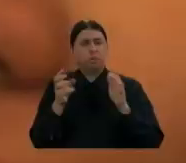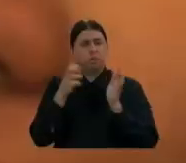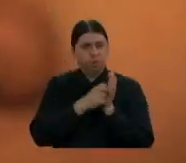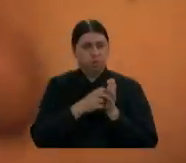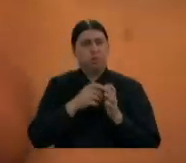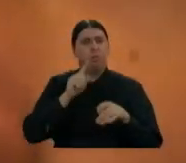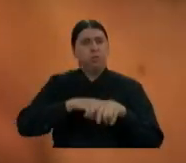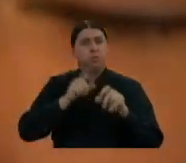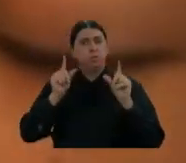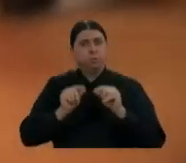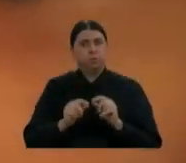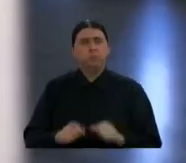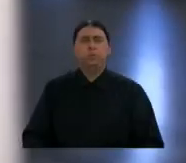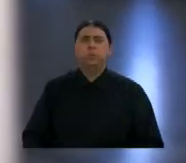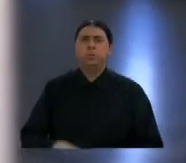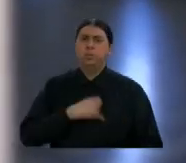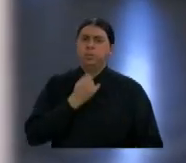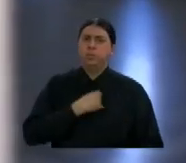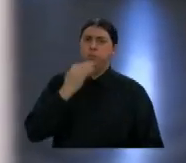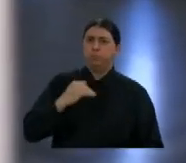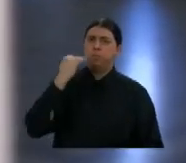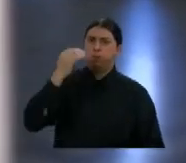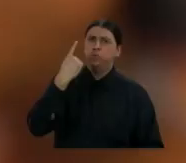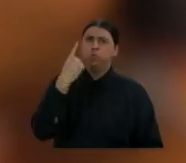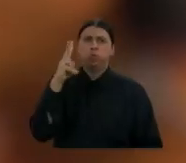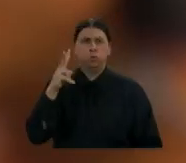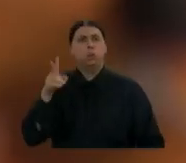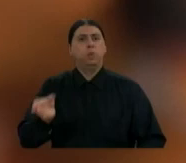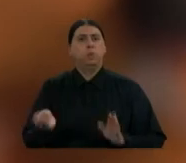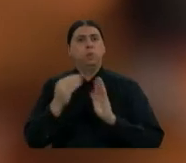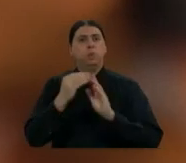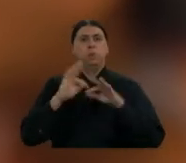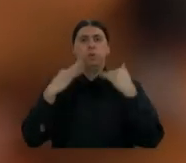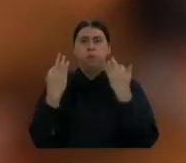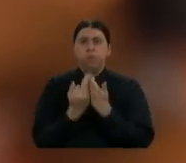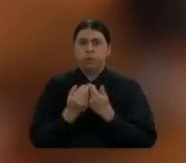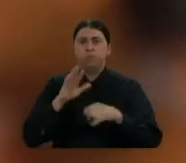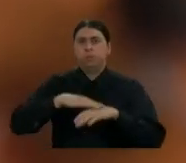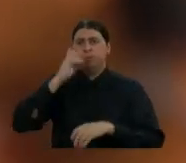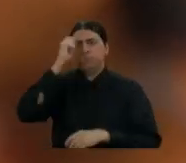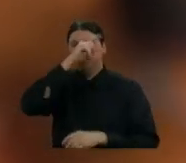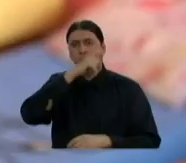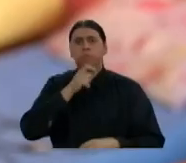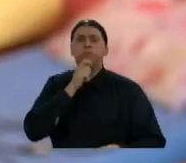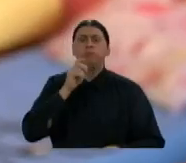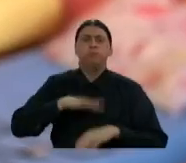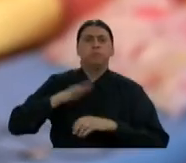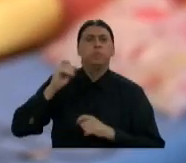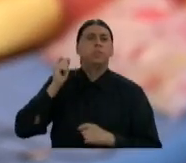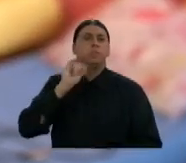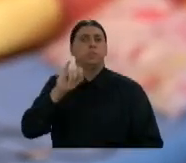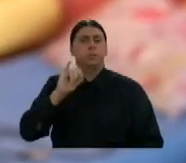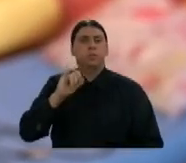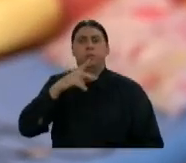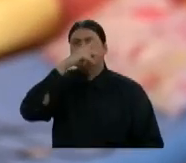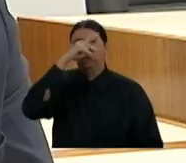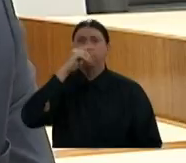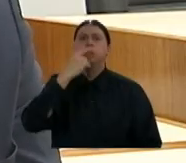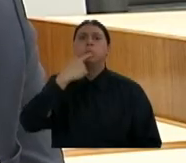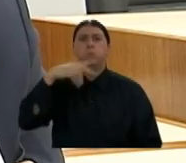se acima de 12 anos a colocação em uma família se torna mais difícil ainda mais se a criança tiver alguma deficiência